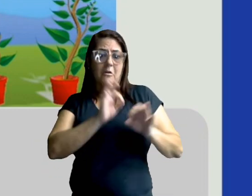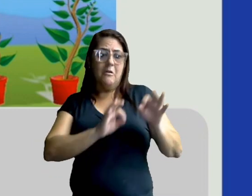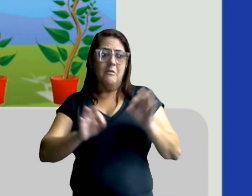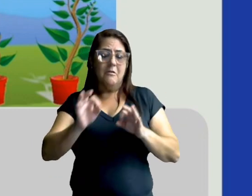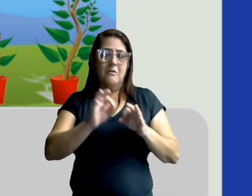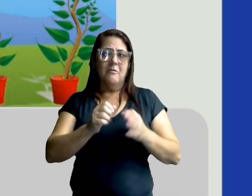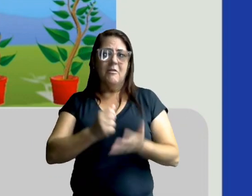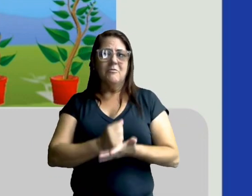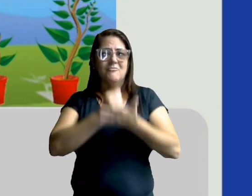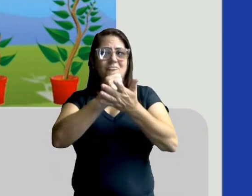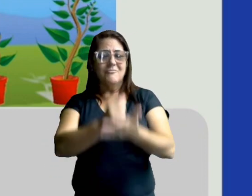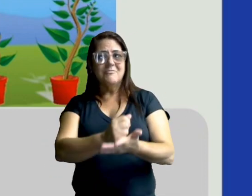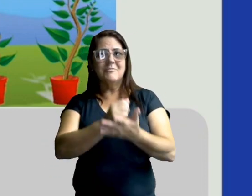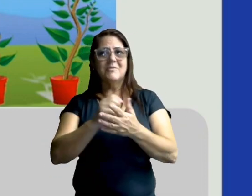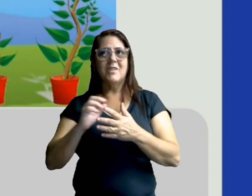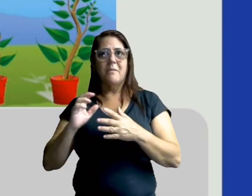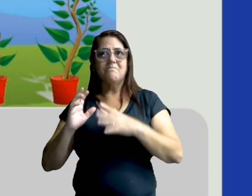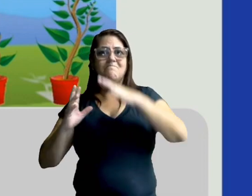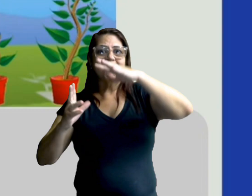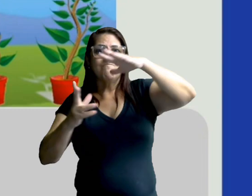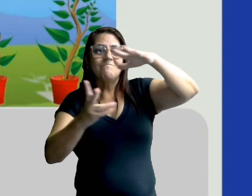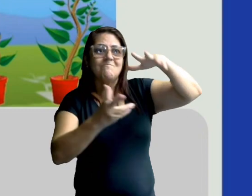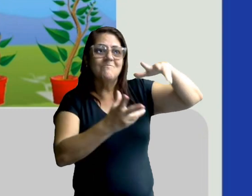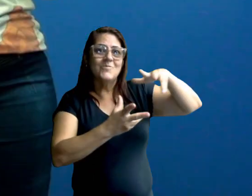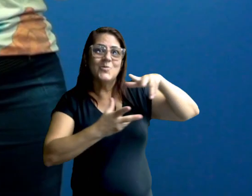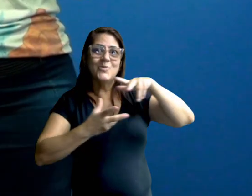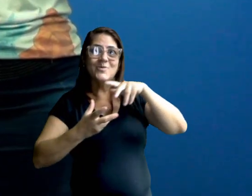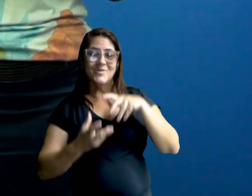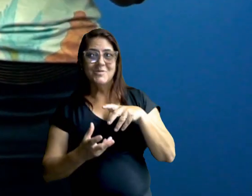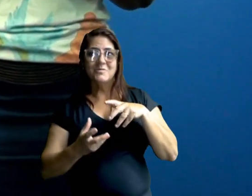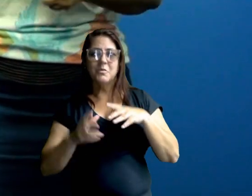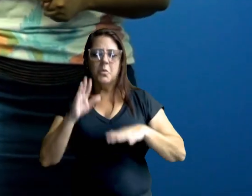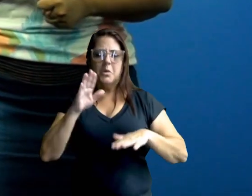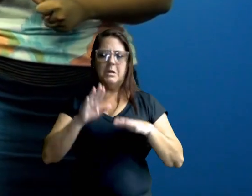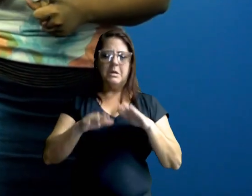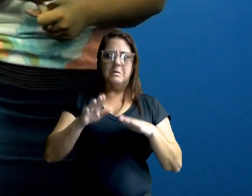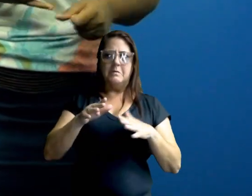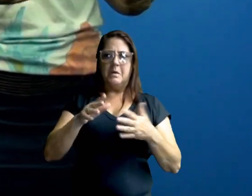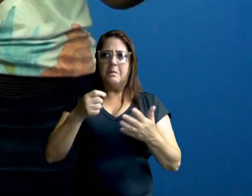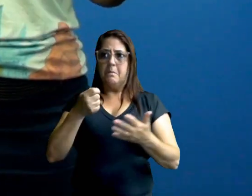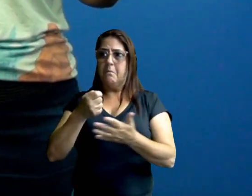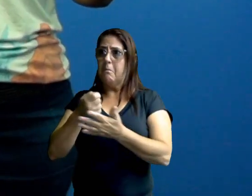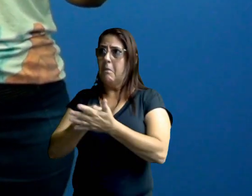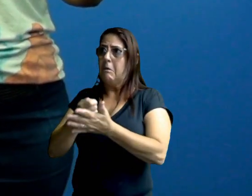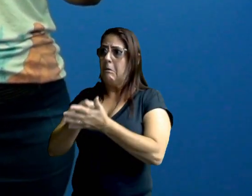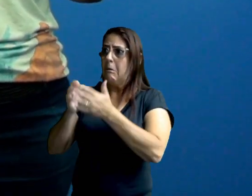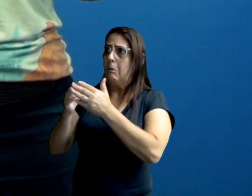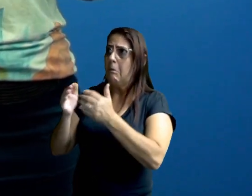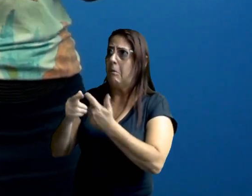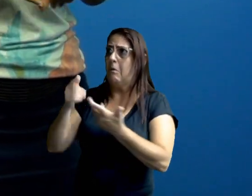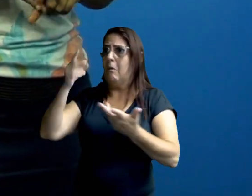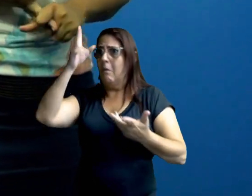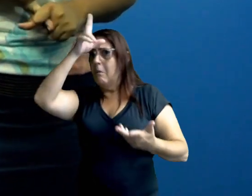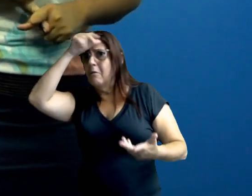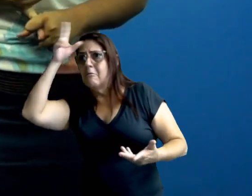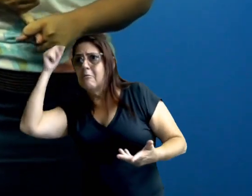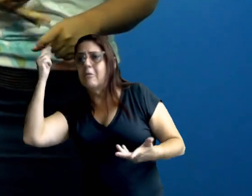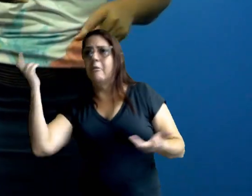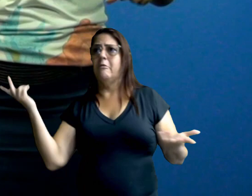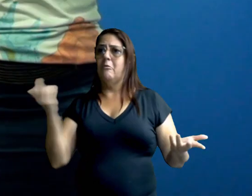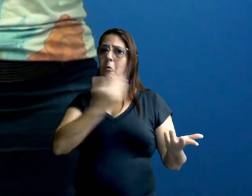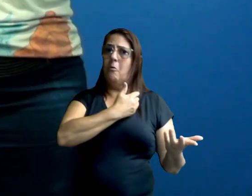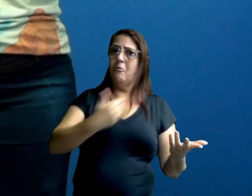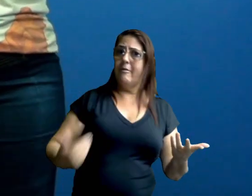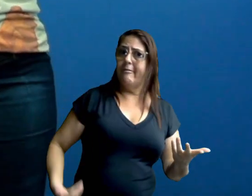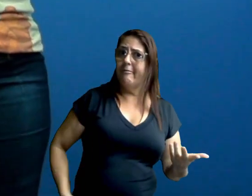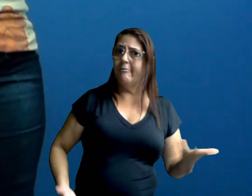o planeta, né? Muitas vezes, olha para mim, a gente cobra do prefeito, muitas vezes a gente cobra de um governador, a